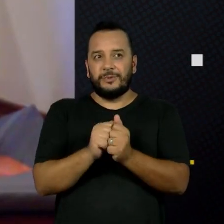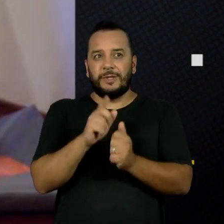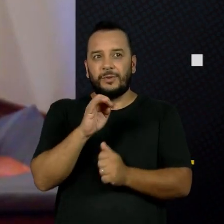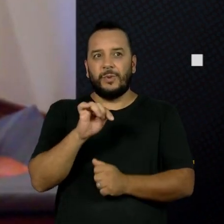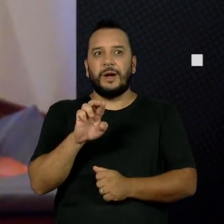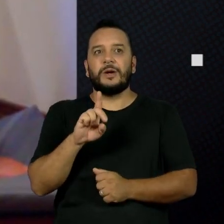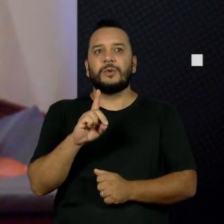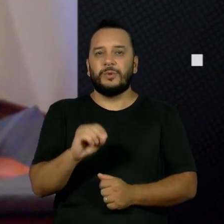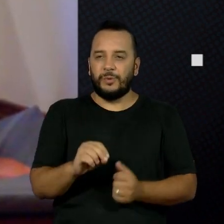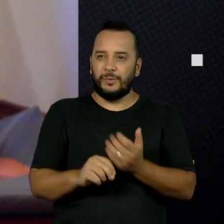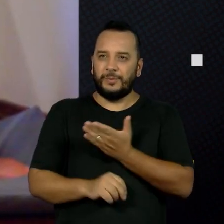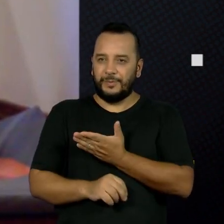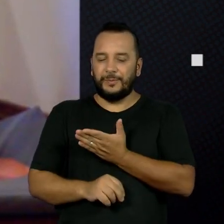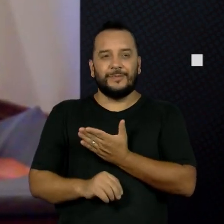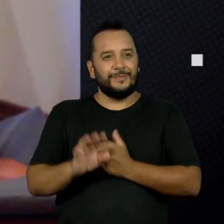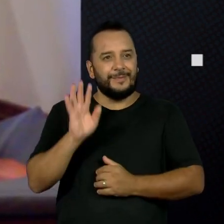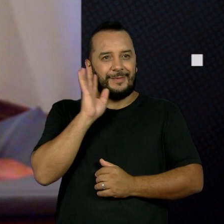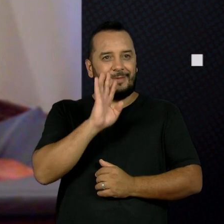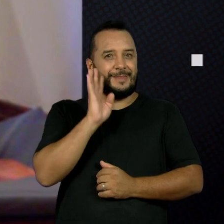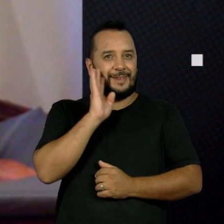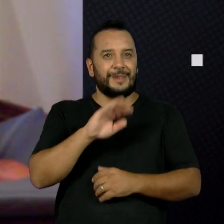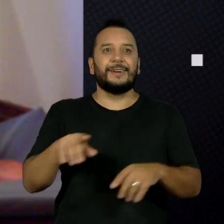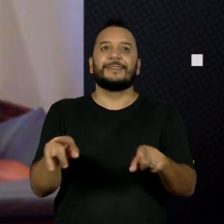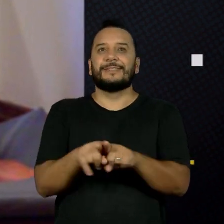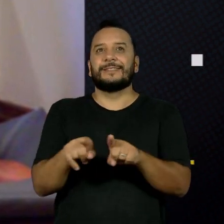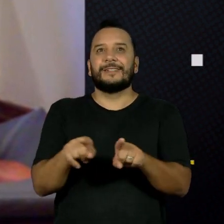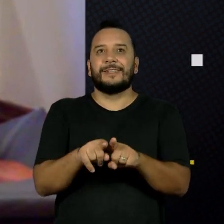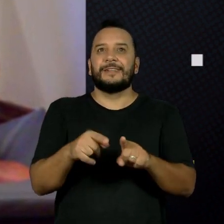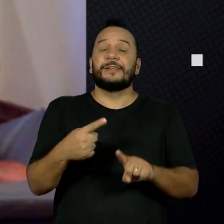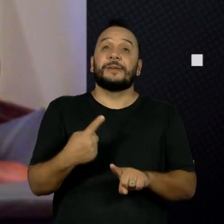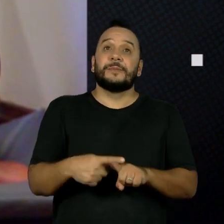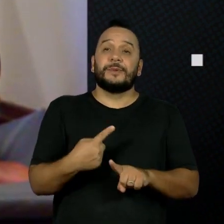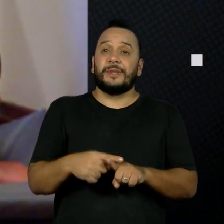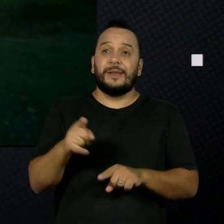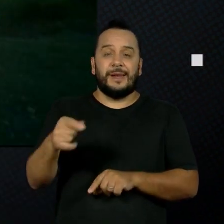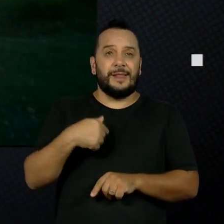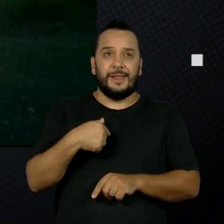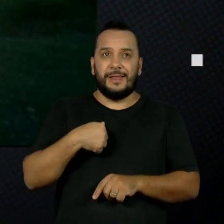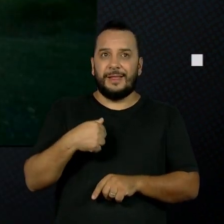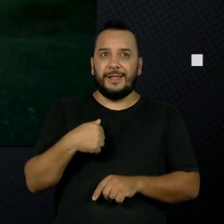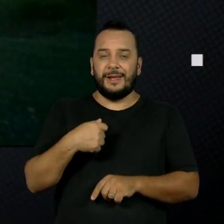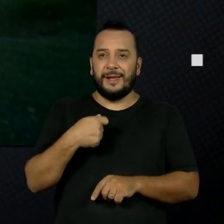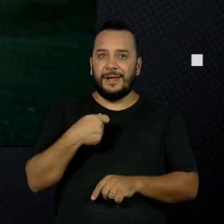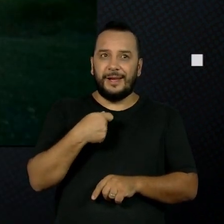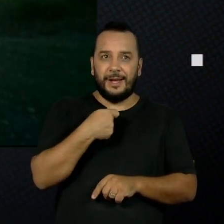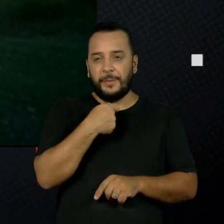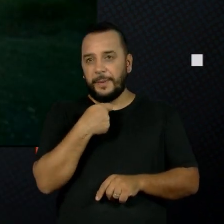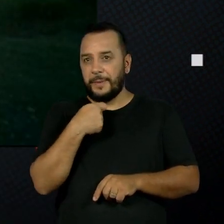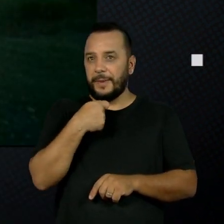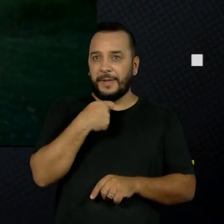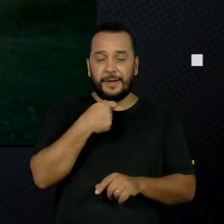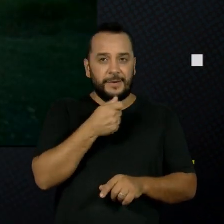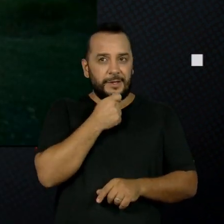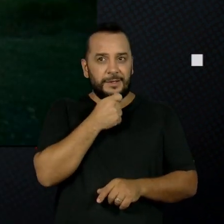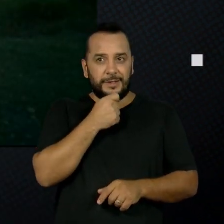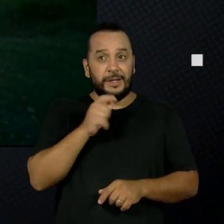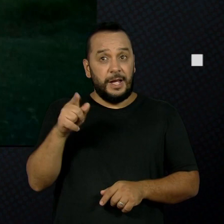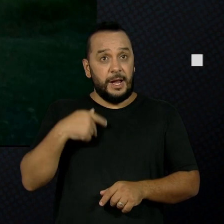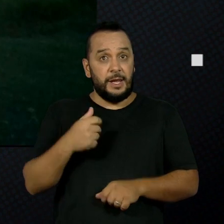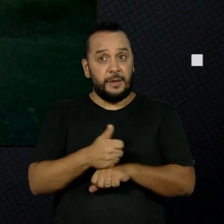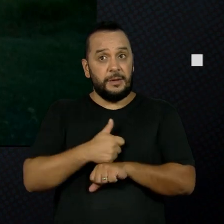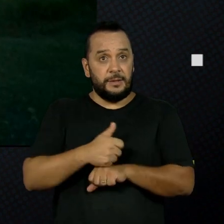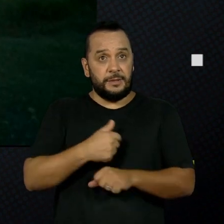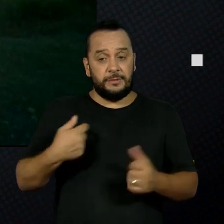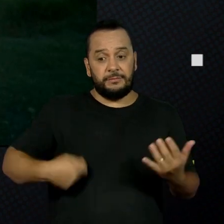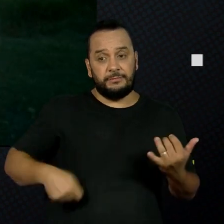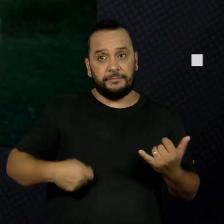uma coisa bem legal também, porque ela não cantava, né? Até então, Badia era uma violonista de uma